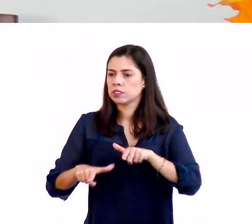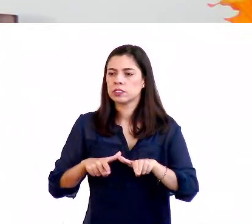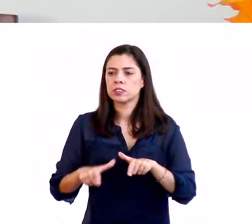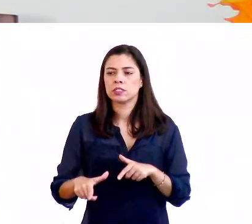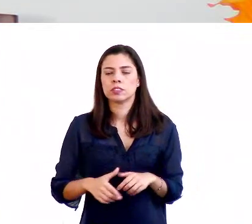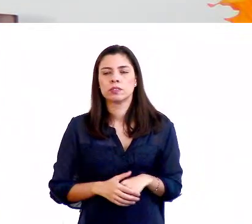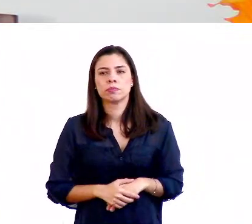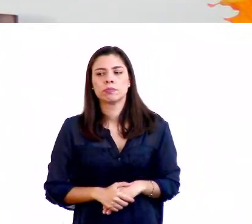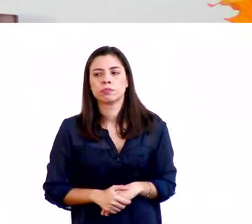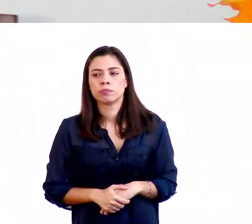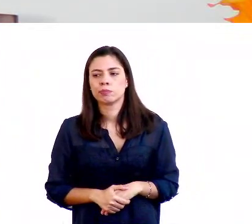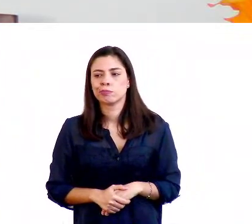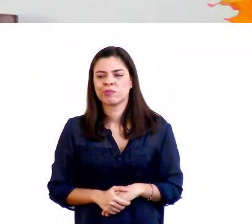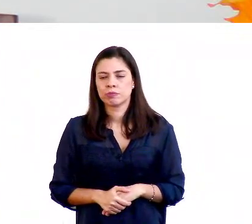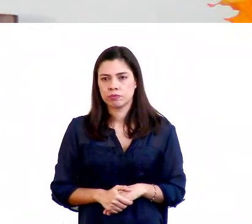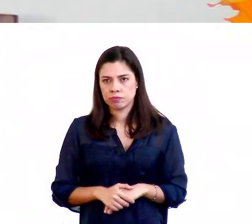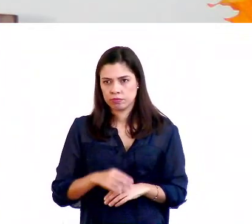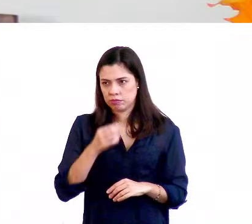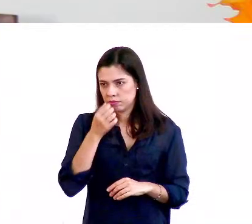dedicação,